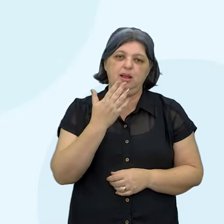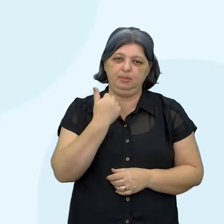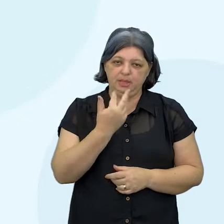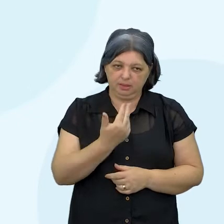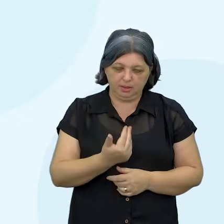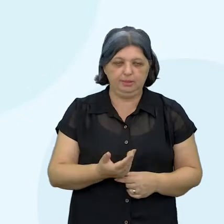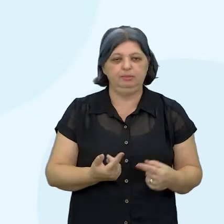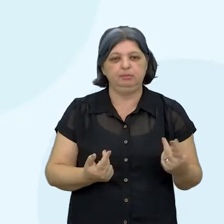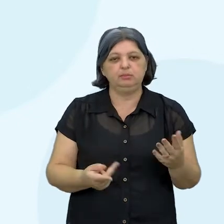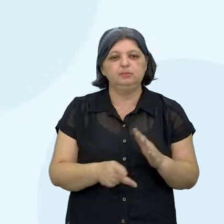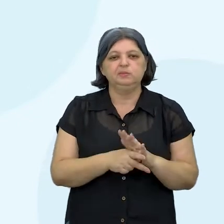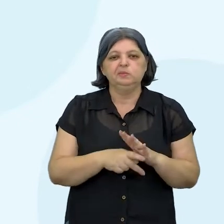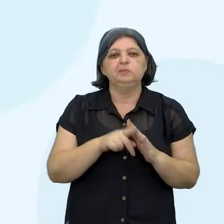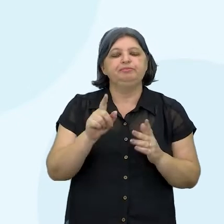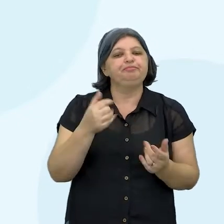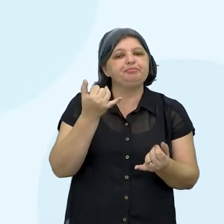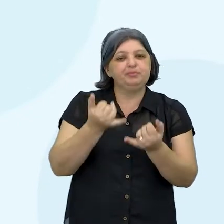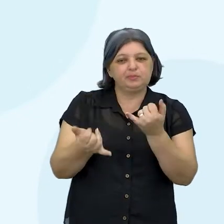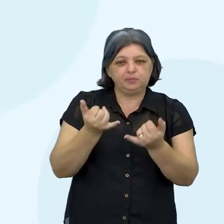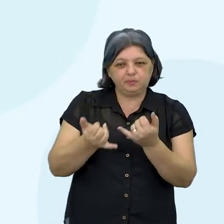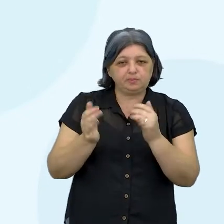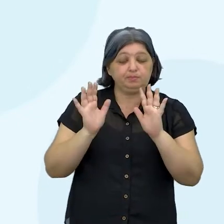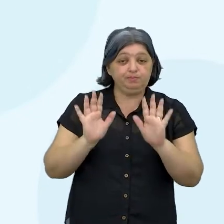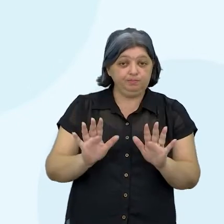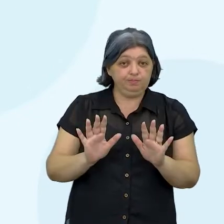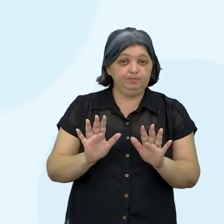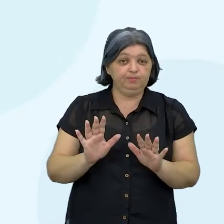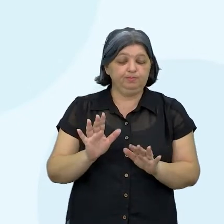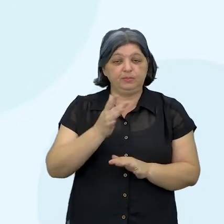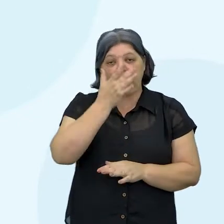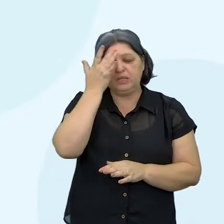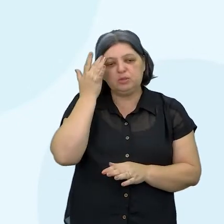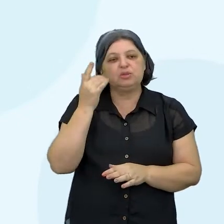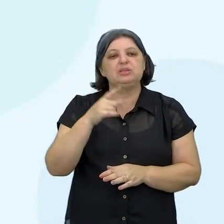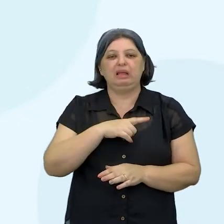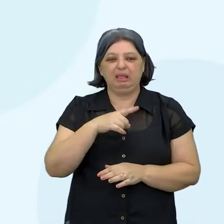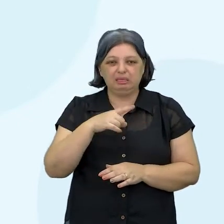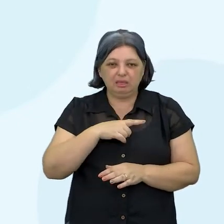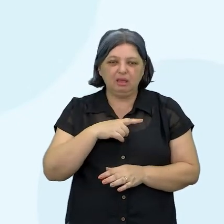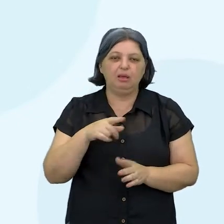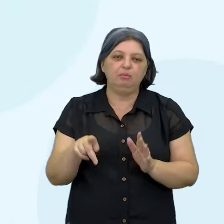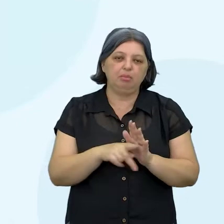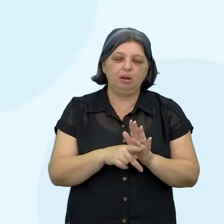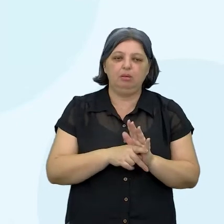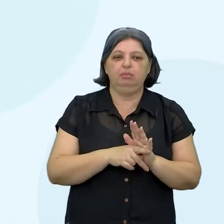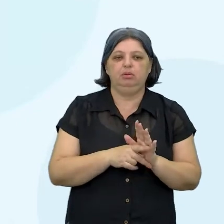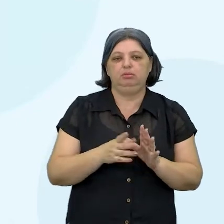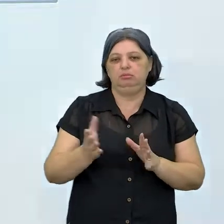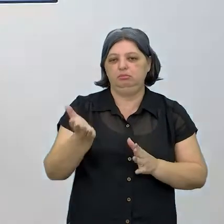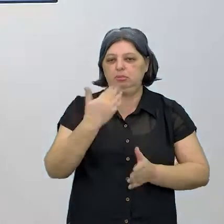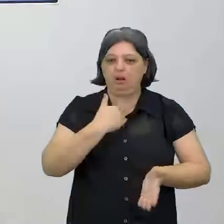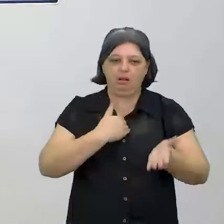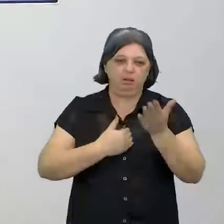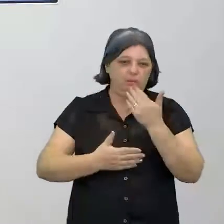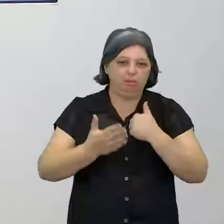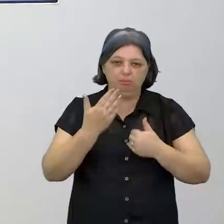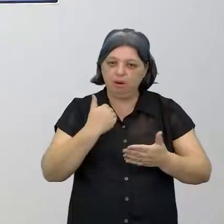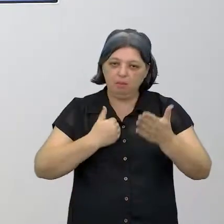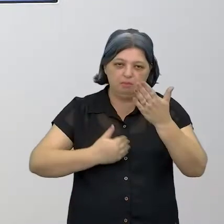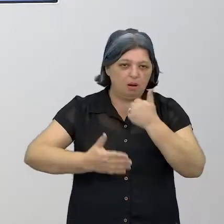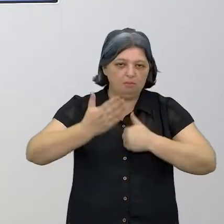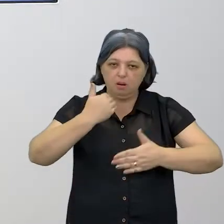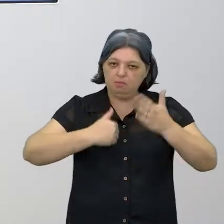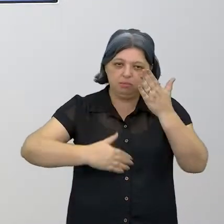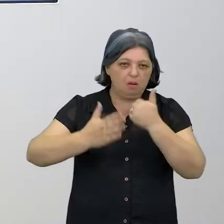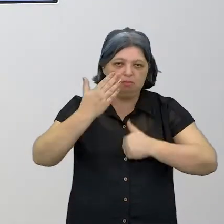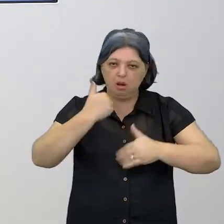muito comum, né? Só que as pessoas que têm compulsão alimentar é o exato oposto. Elas comem um número